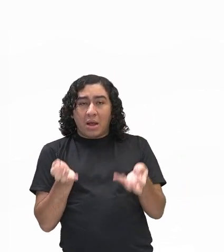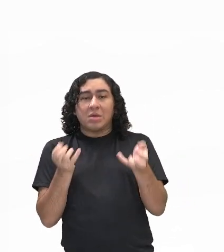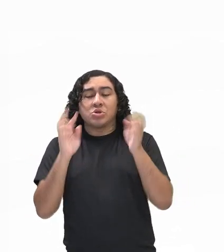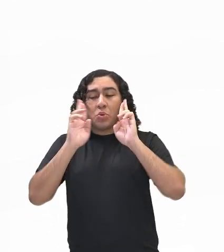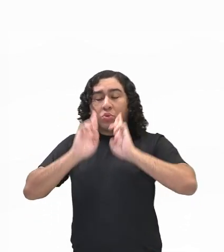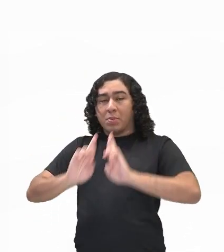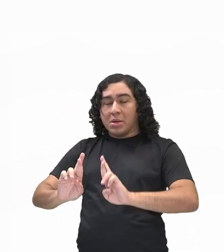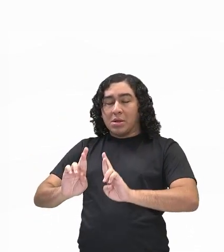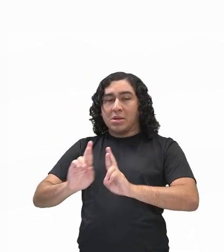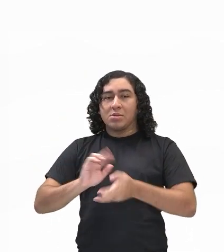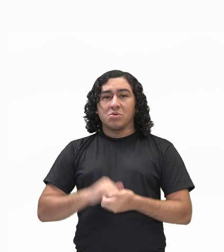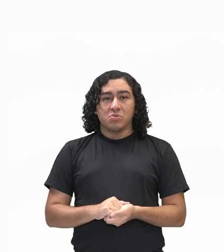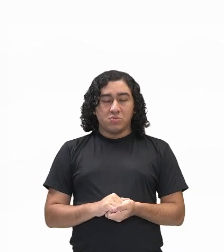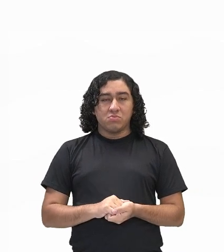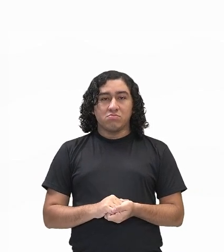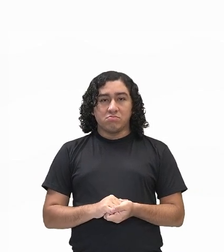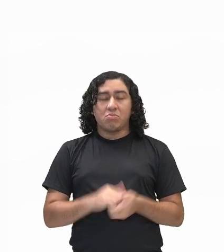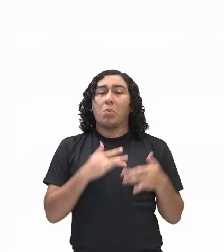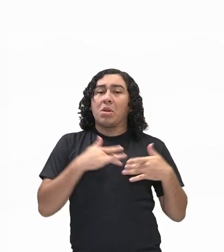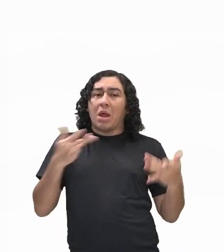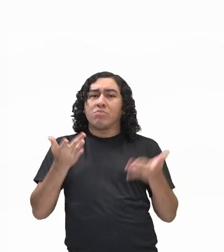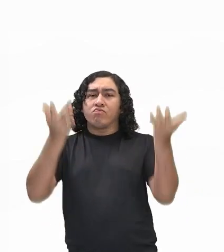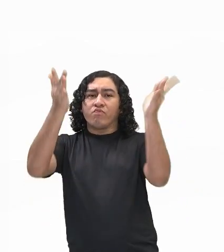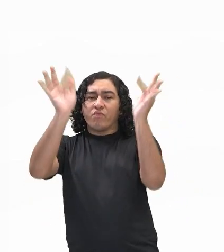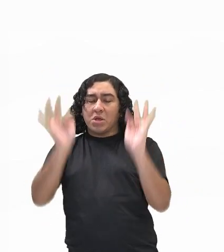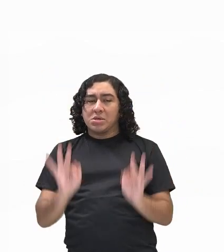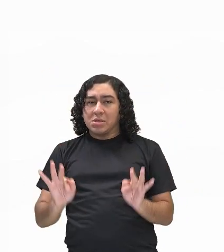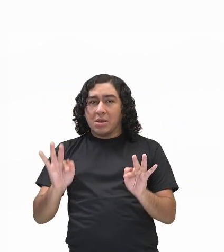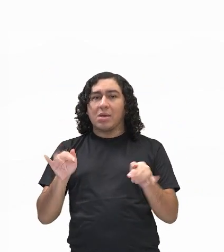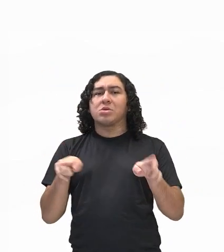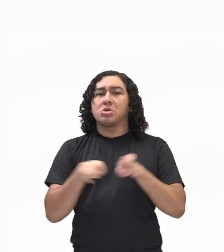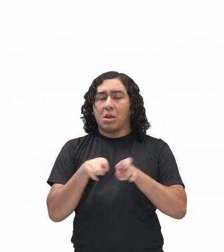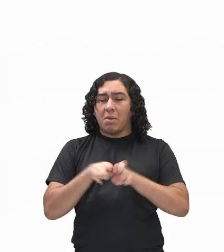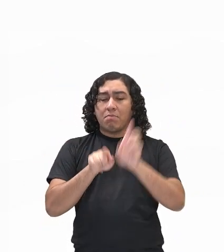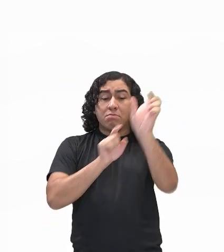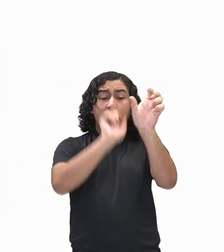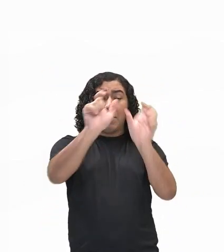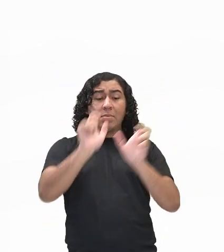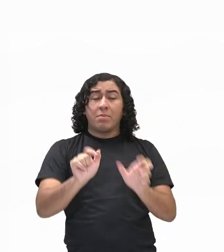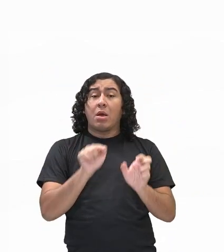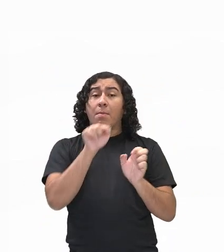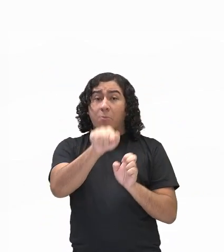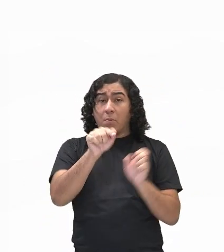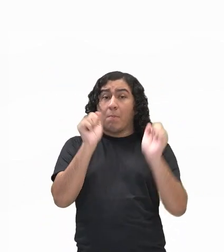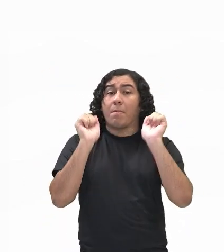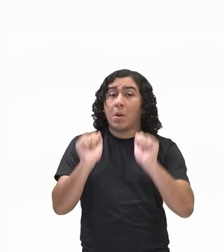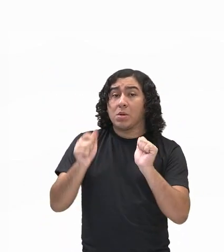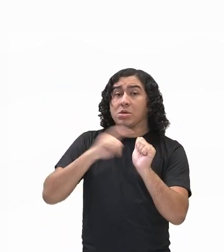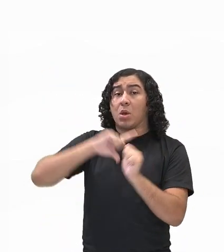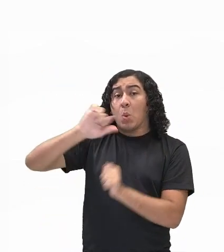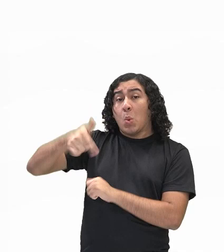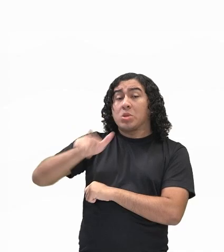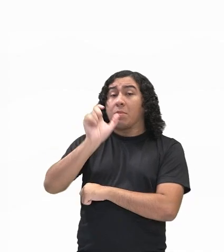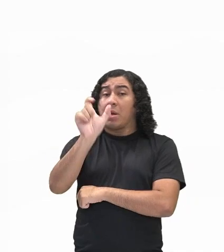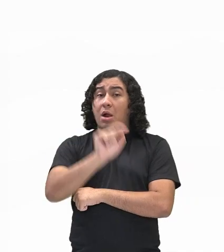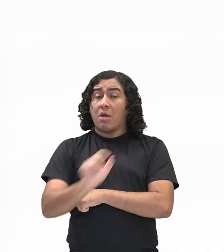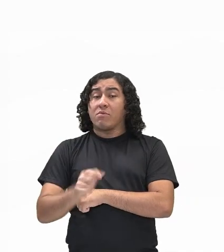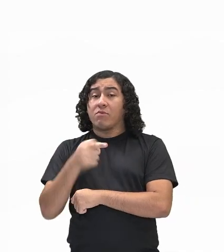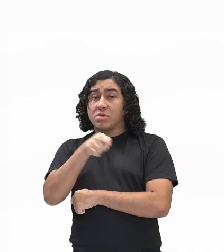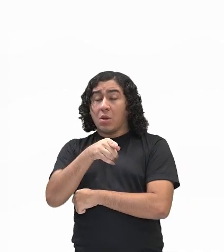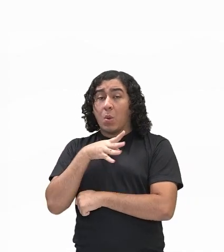respeito, a humildade, felicidade, e vocês podem colocar várias outras palavrinhas que vocês aí